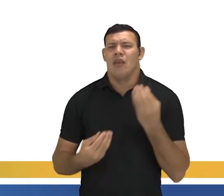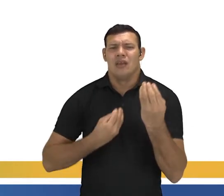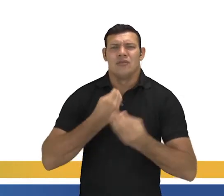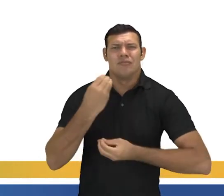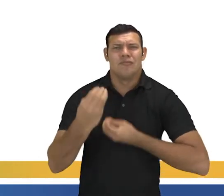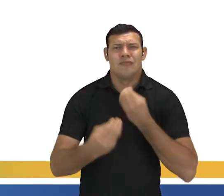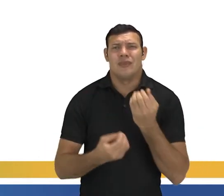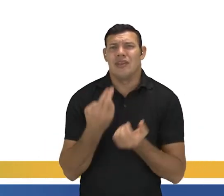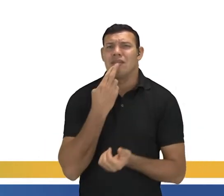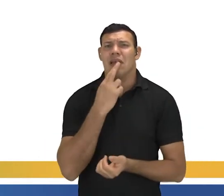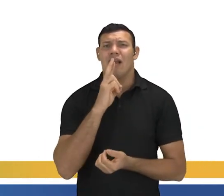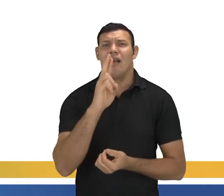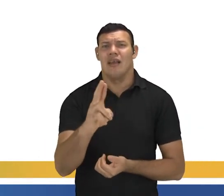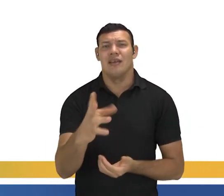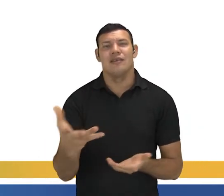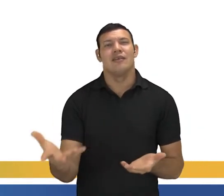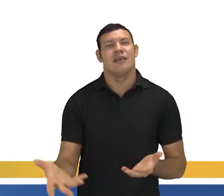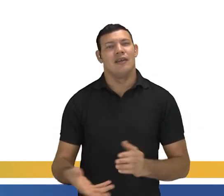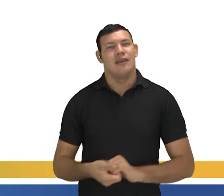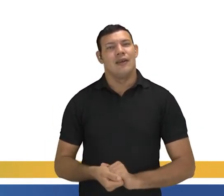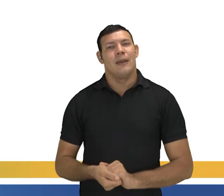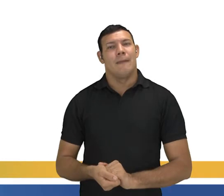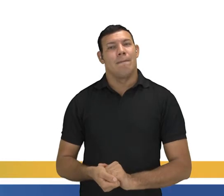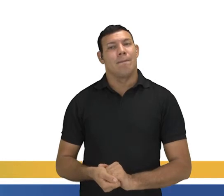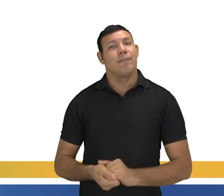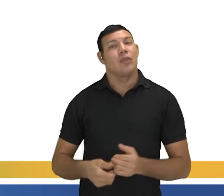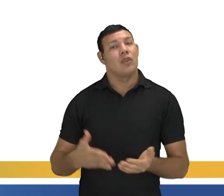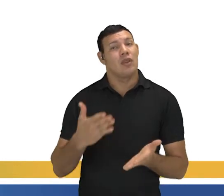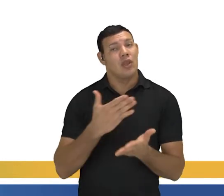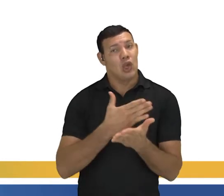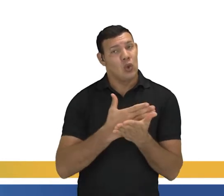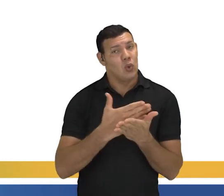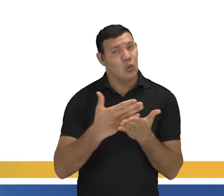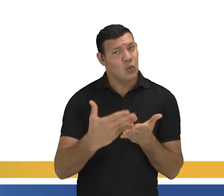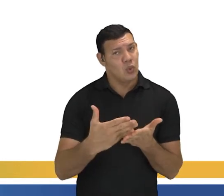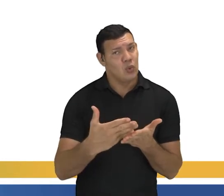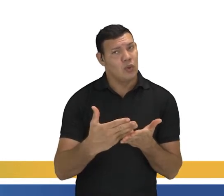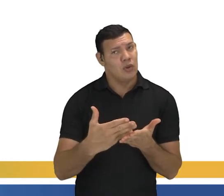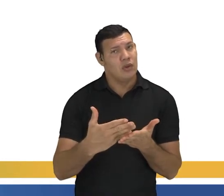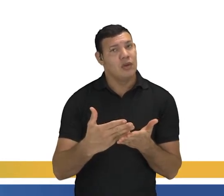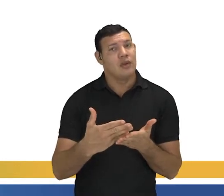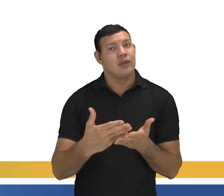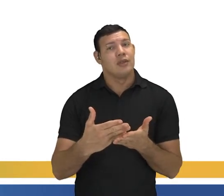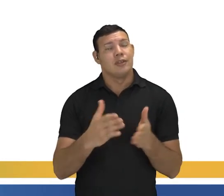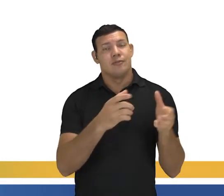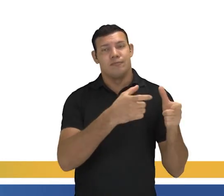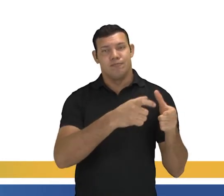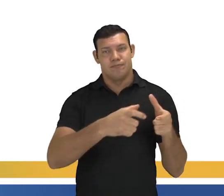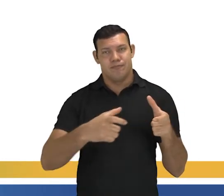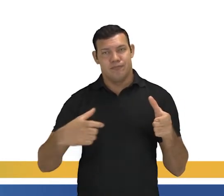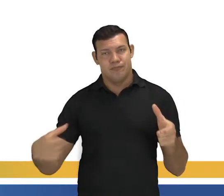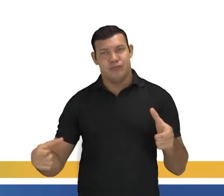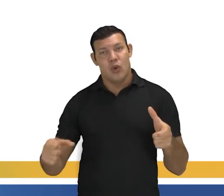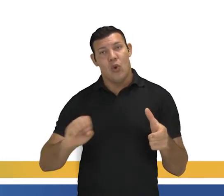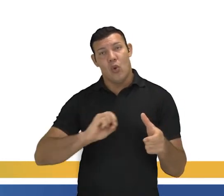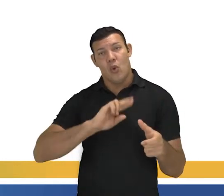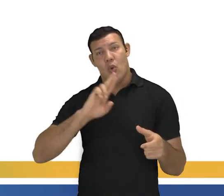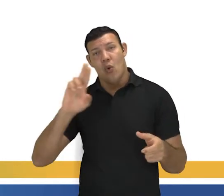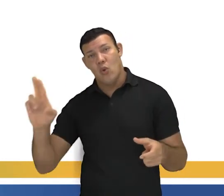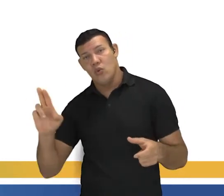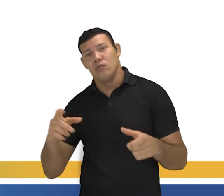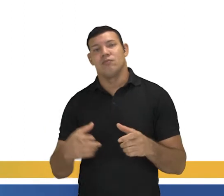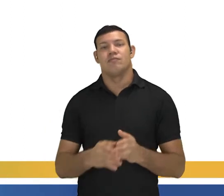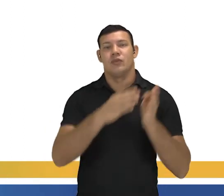é que vocês vão resolver uma associação mista? Ou você vai começar resolvendo pela associação em série, ou você